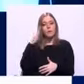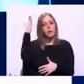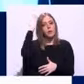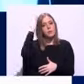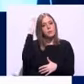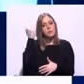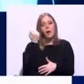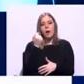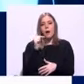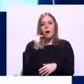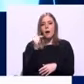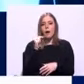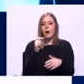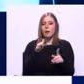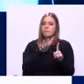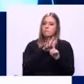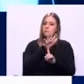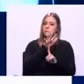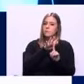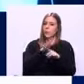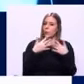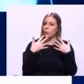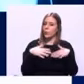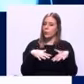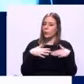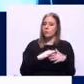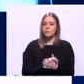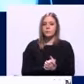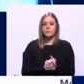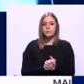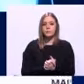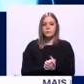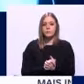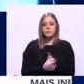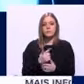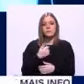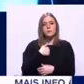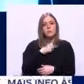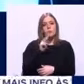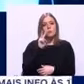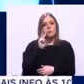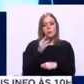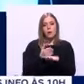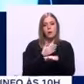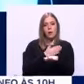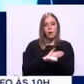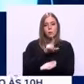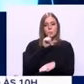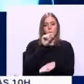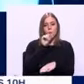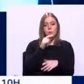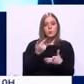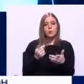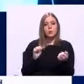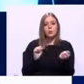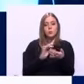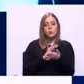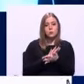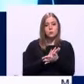capacidade de influência muito grande. Até eu reparei há pouco que no Twitter o